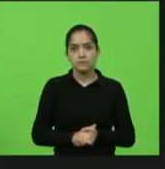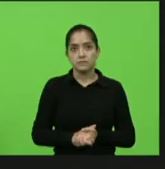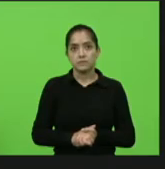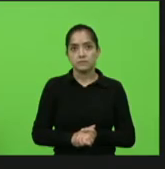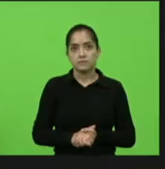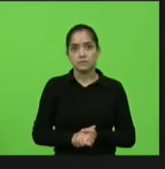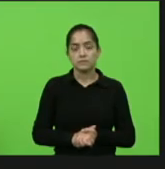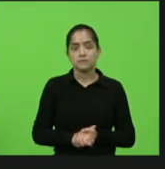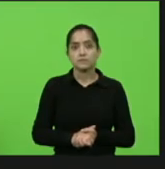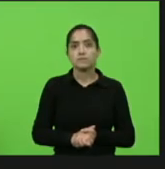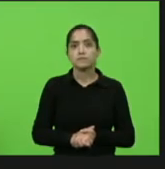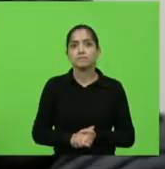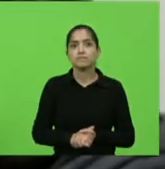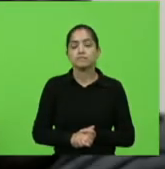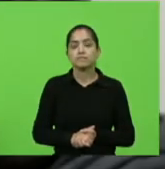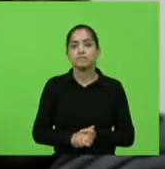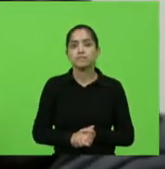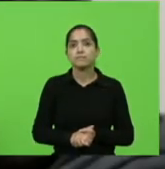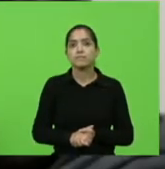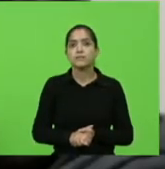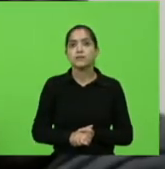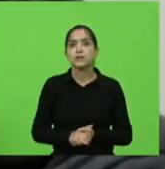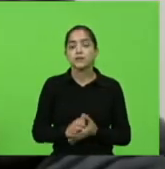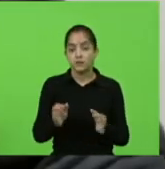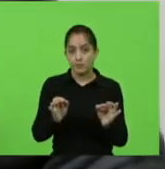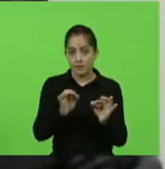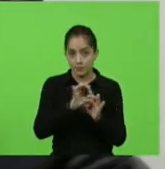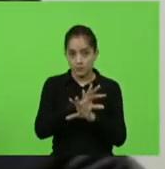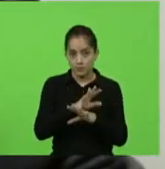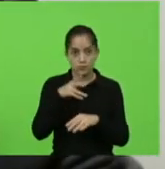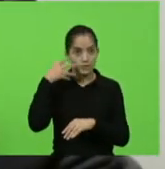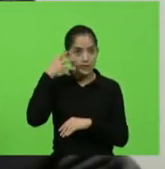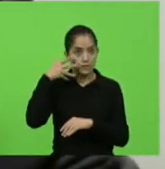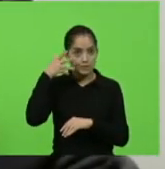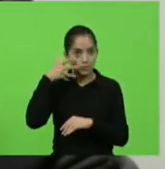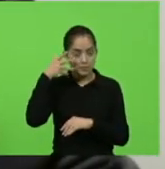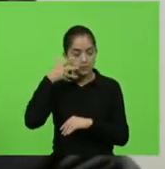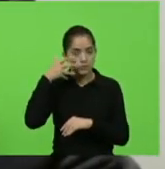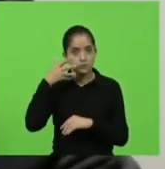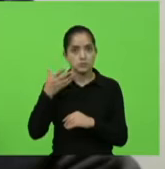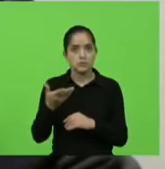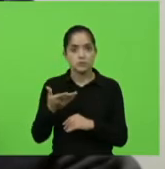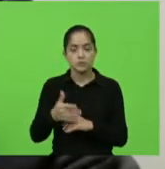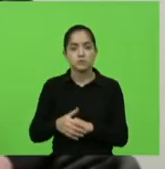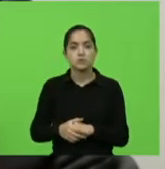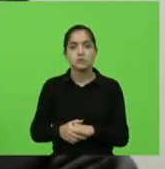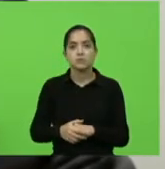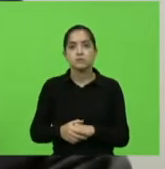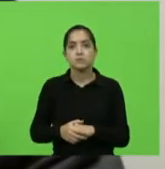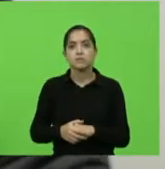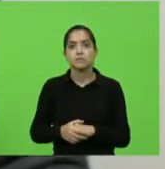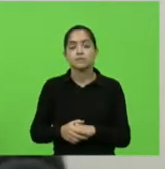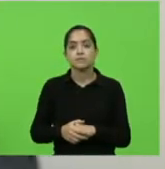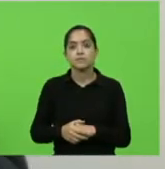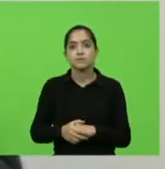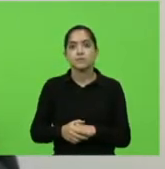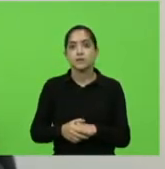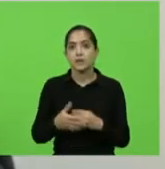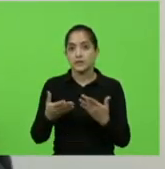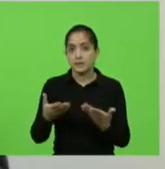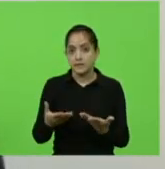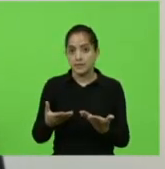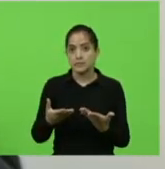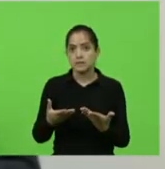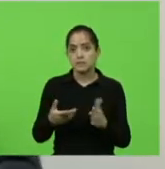Obrigado, senhor presidente. Para concluir, né, exatamente, né, que nesta